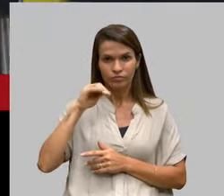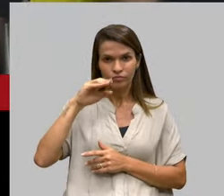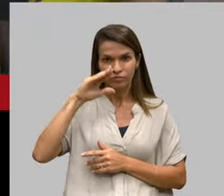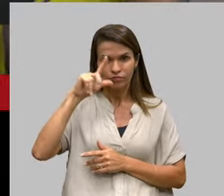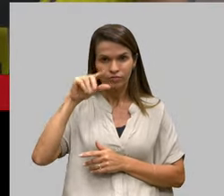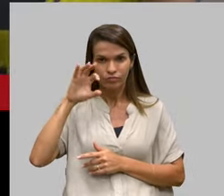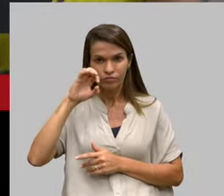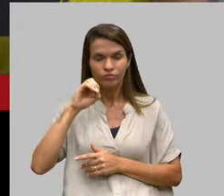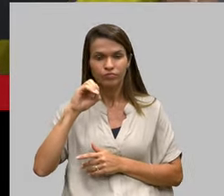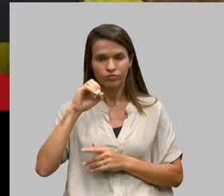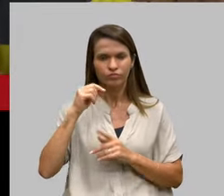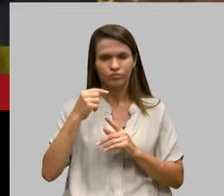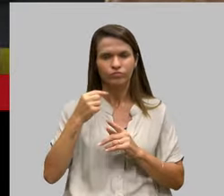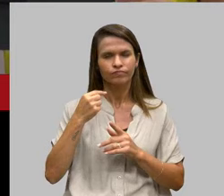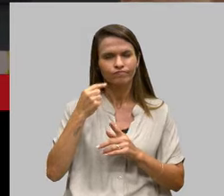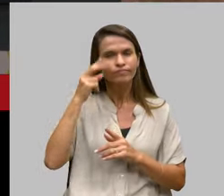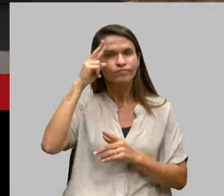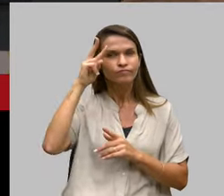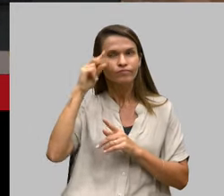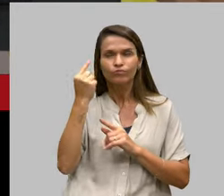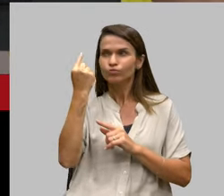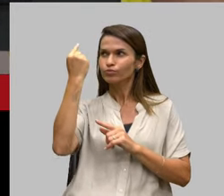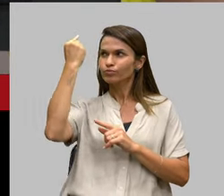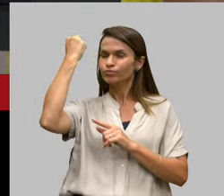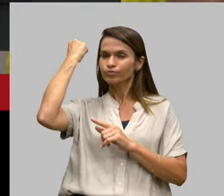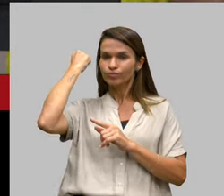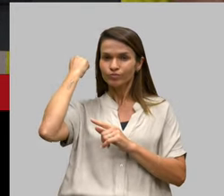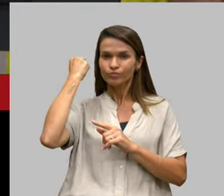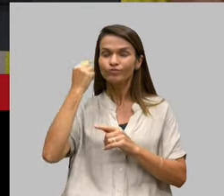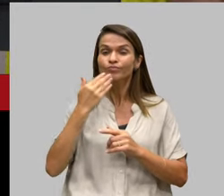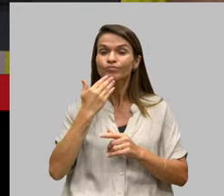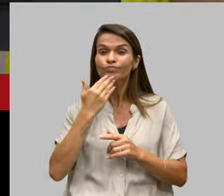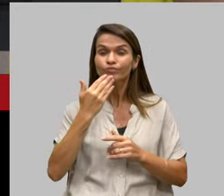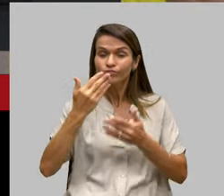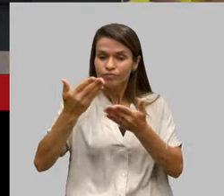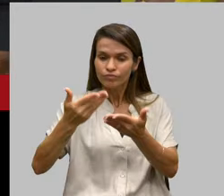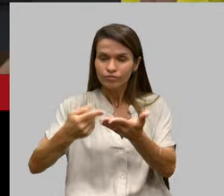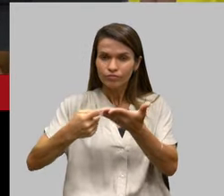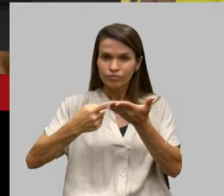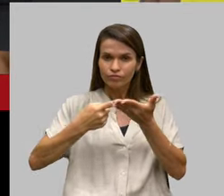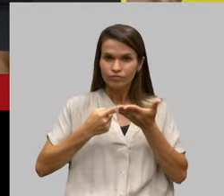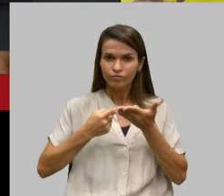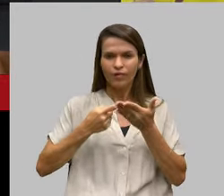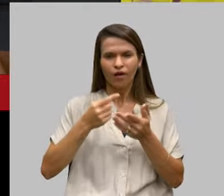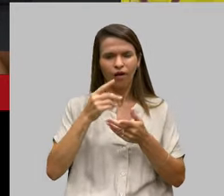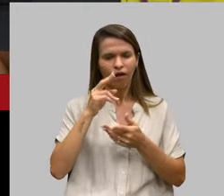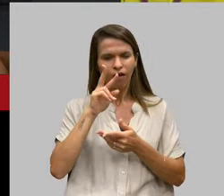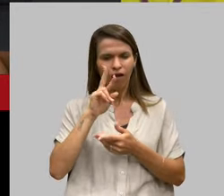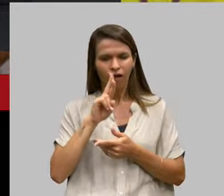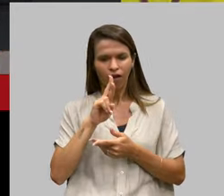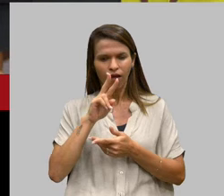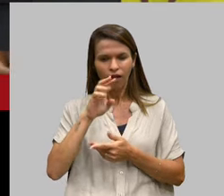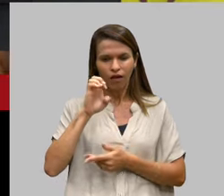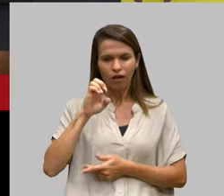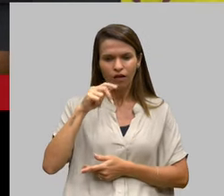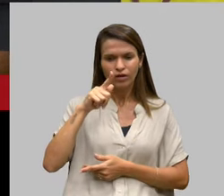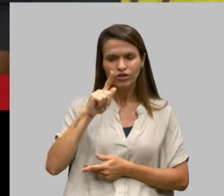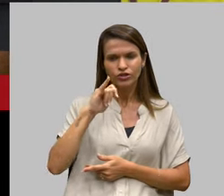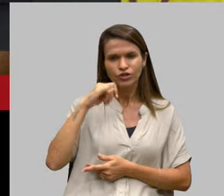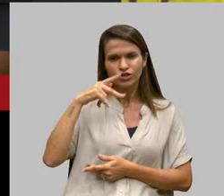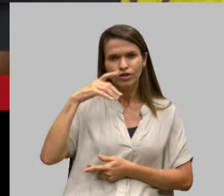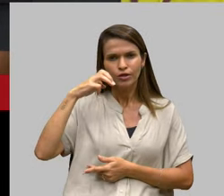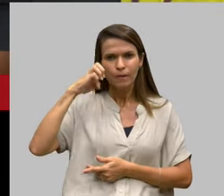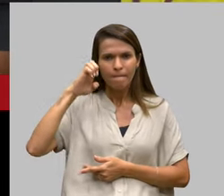nessa viagem Venham comigo por favor tá porque fala regime próprio regime próprio como surgiu Porque surgiu onde